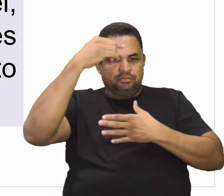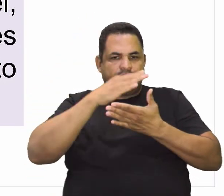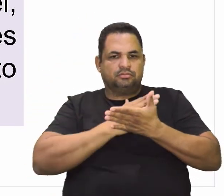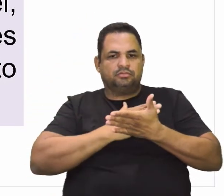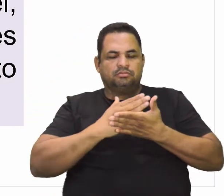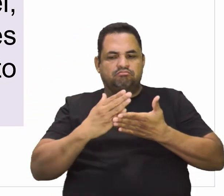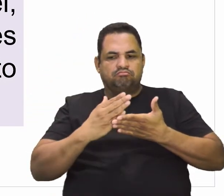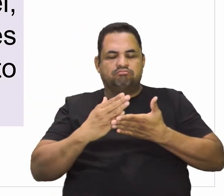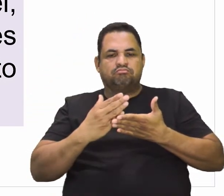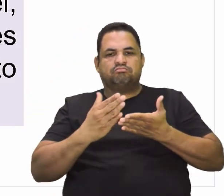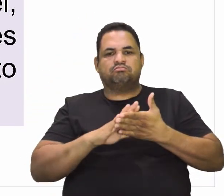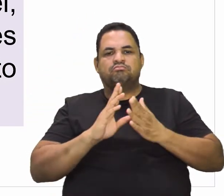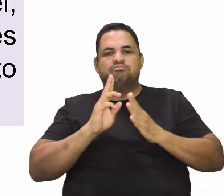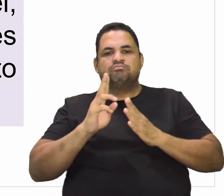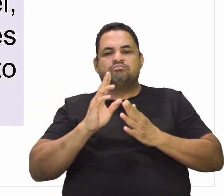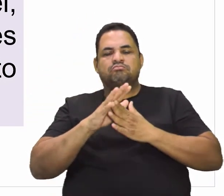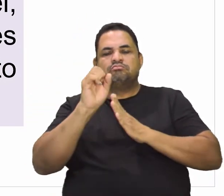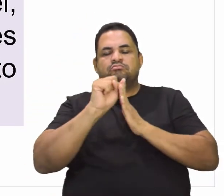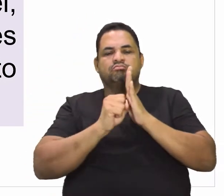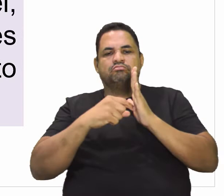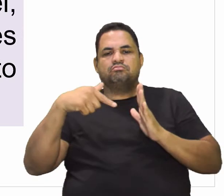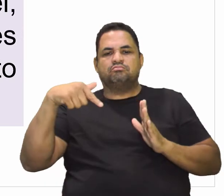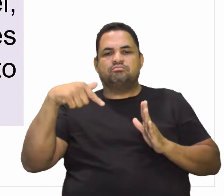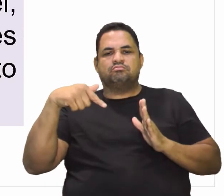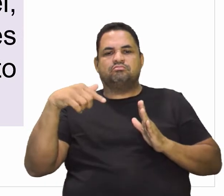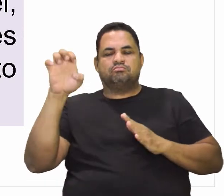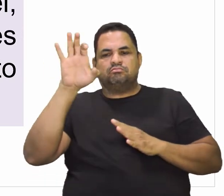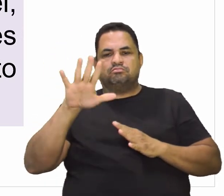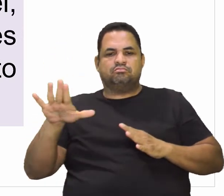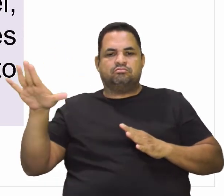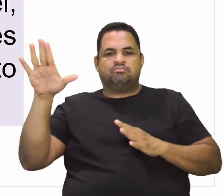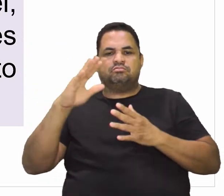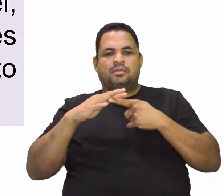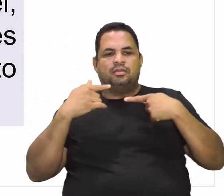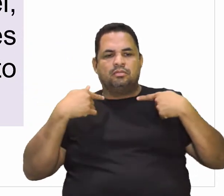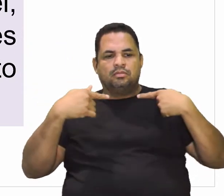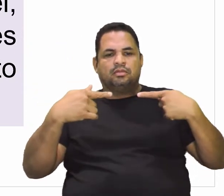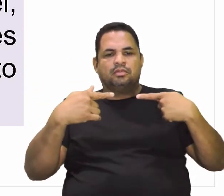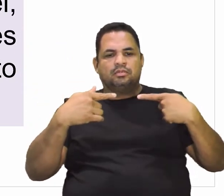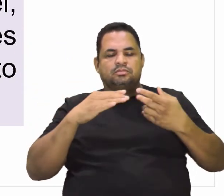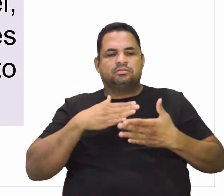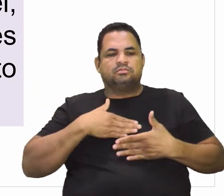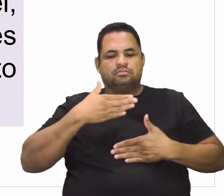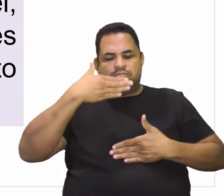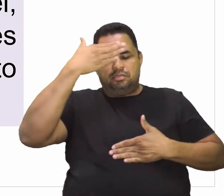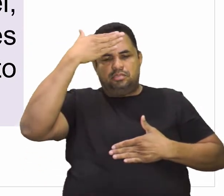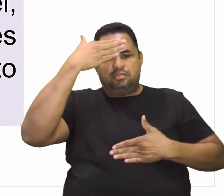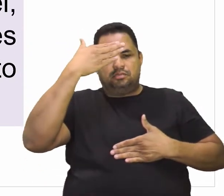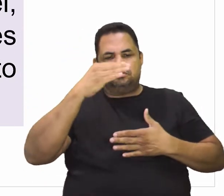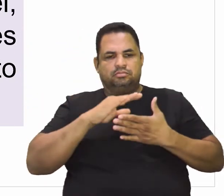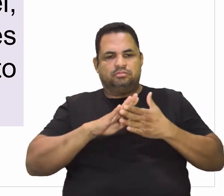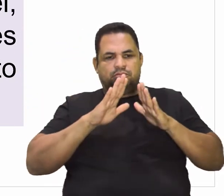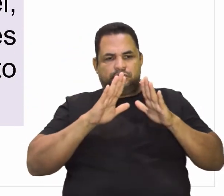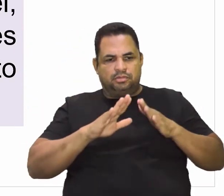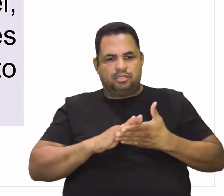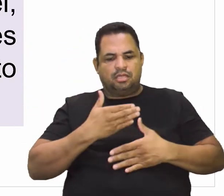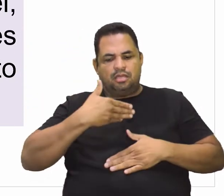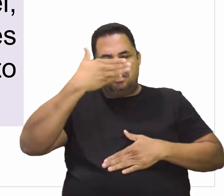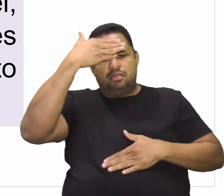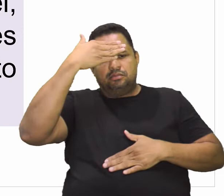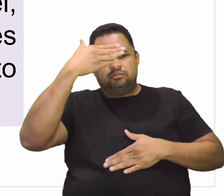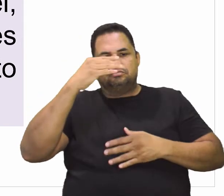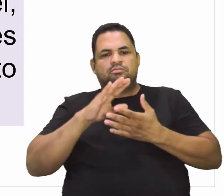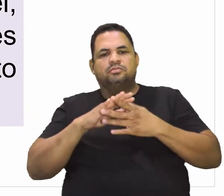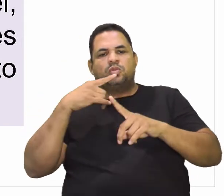da Europa durante o século VII, o confronto entre árabes e cristãos foi inevitável, gente. Guerra entre árabes